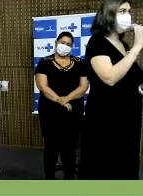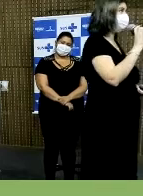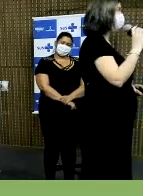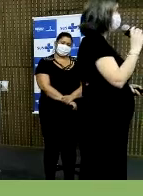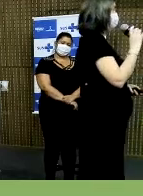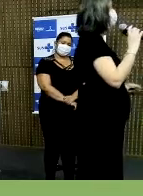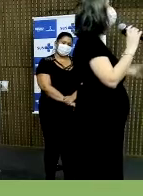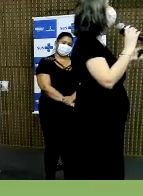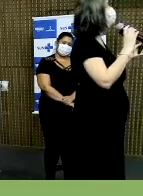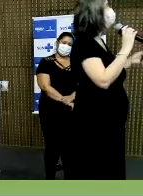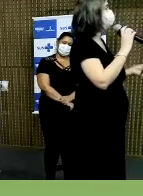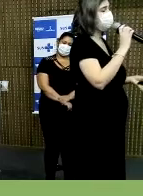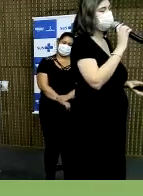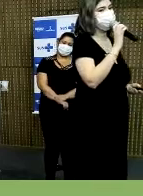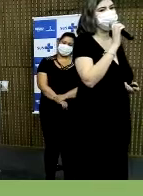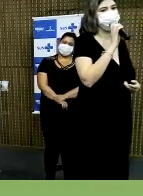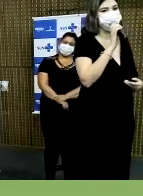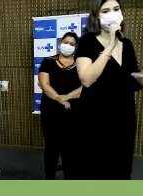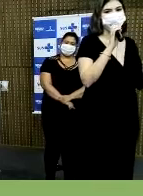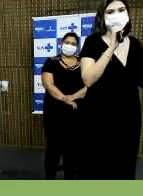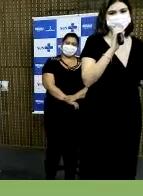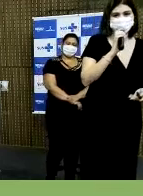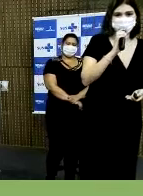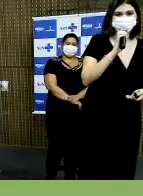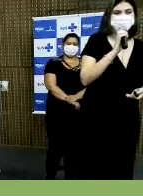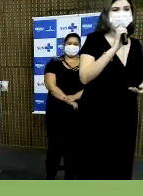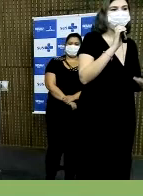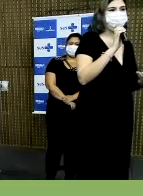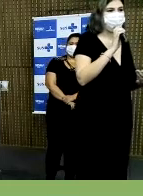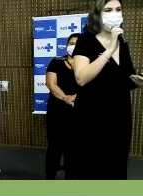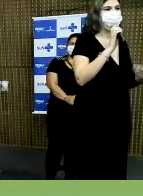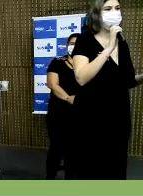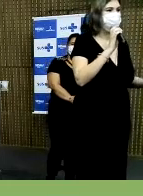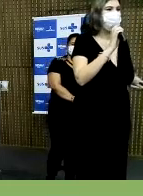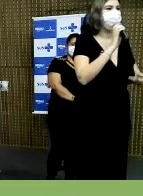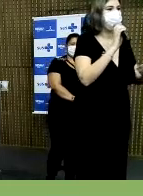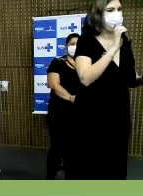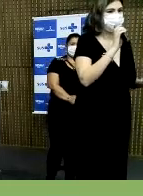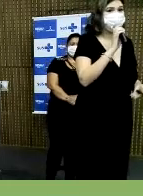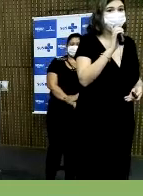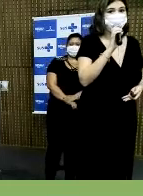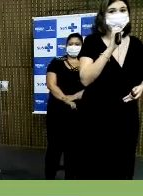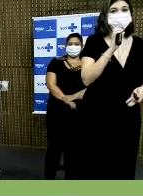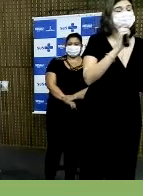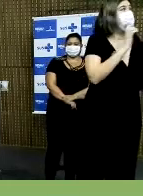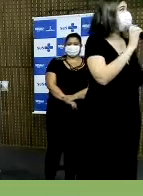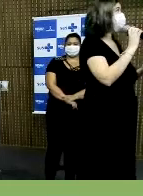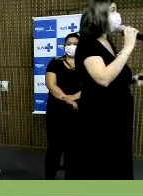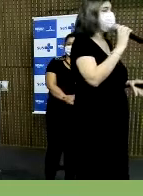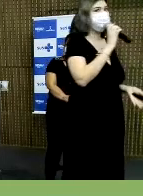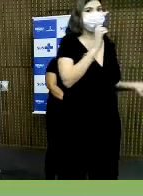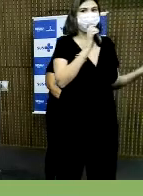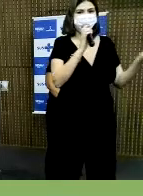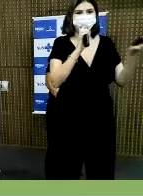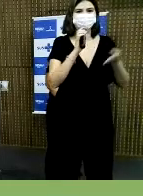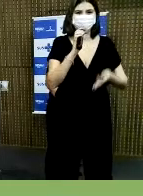Saúde do adolescente. Ano passado, nós não tivemos o PSE, devido até à pandemia, fechamento das escolas, mas esse